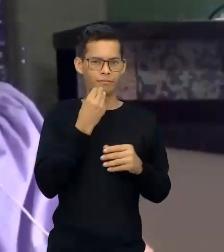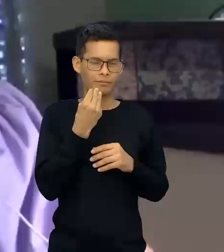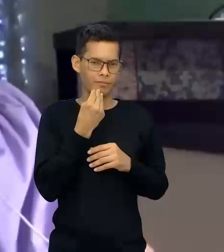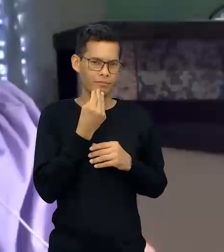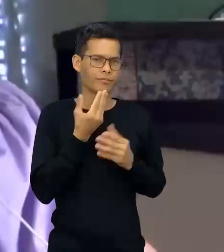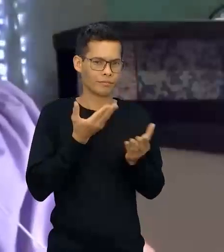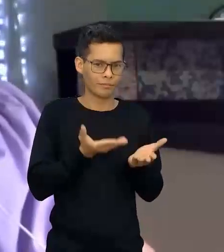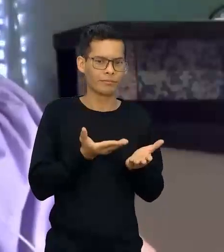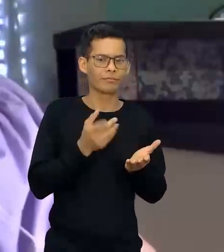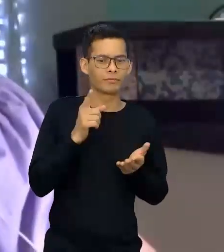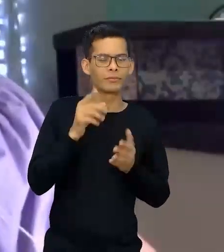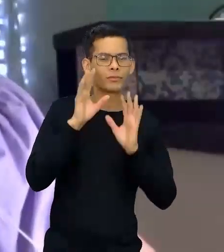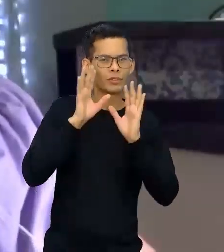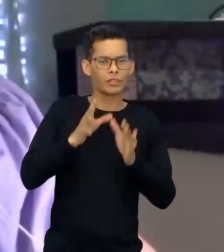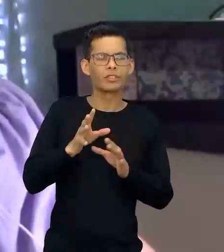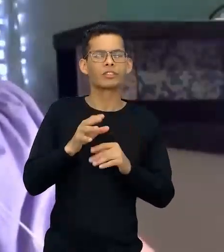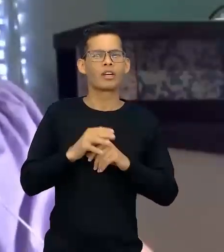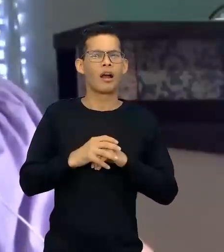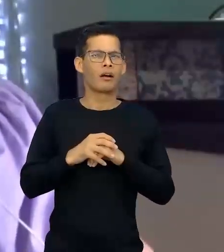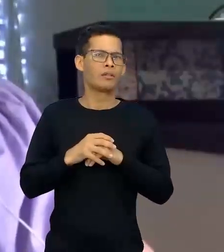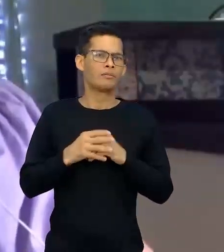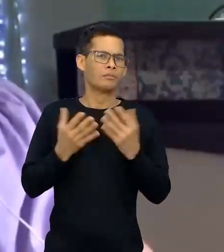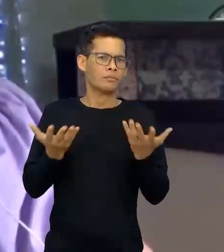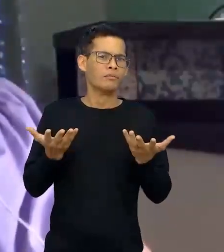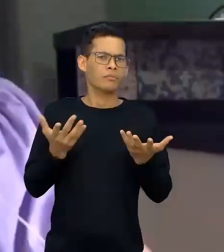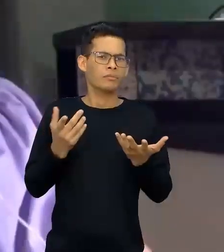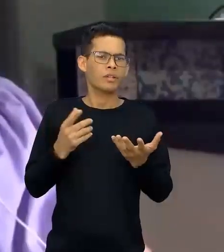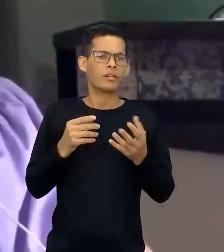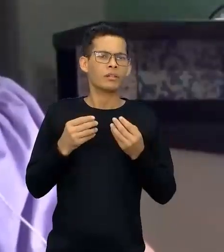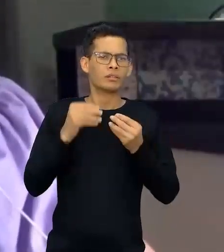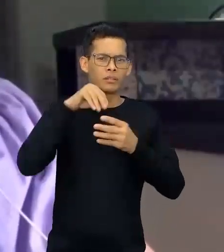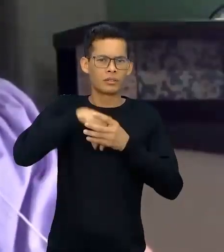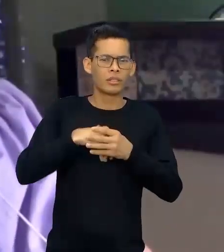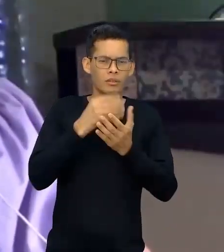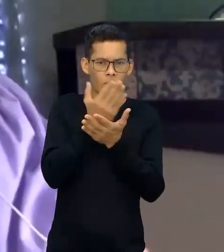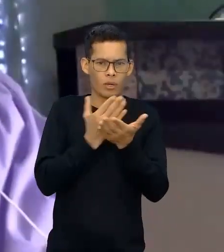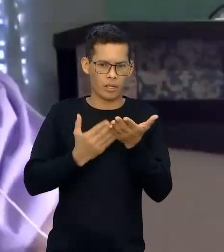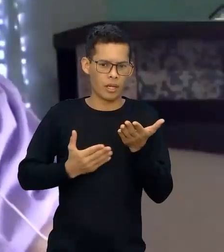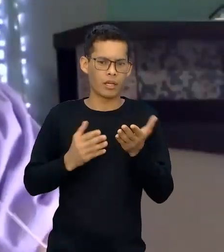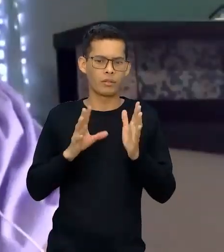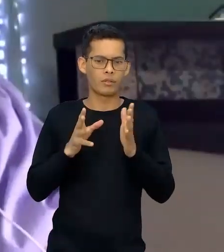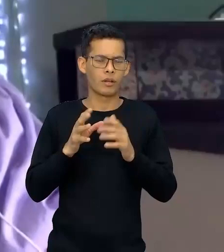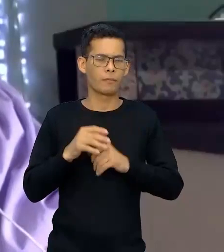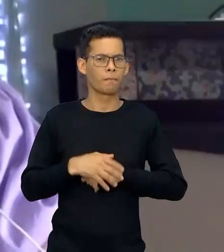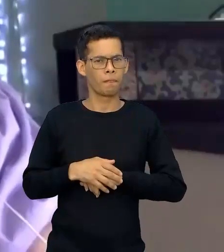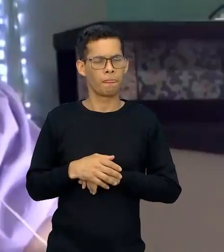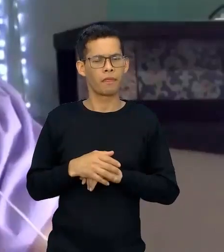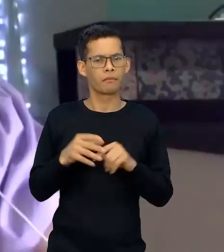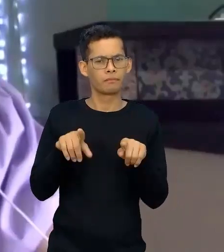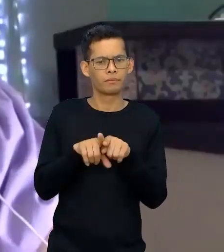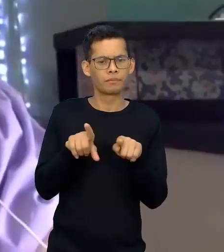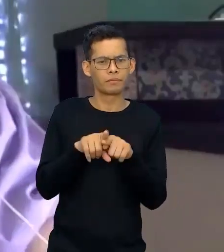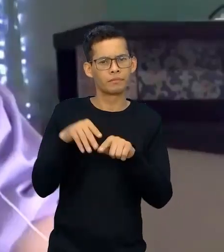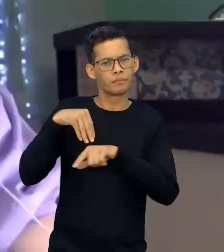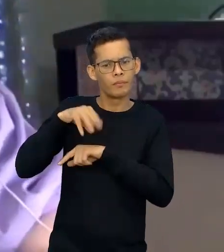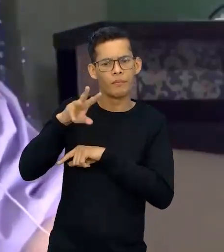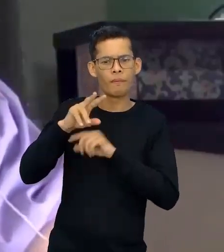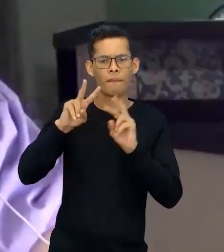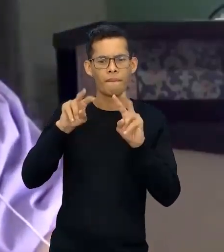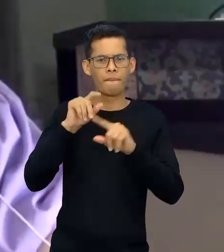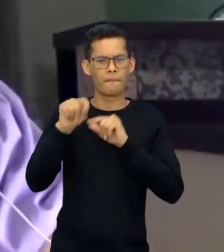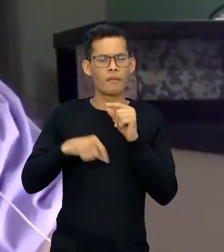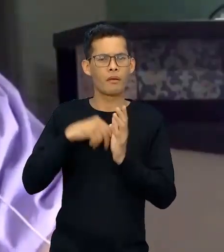possibilidade que já é trazida no caderno, tá? É recomendado que a gente faça uma